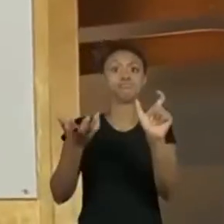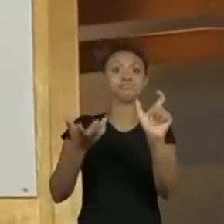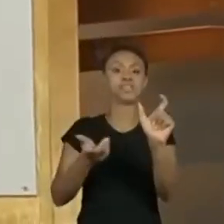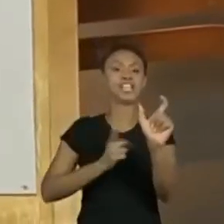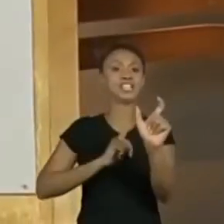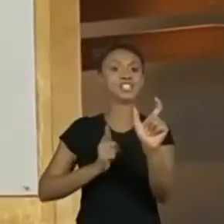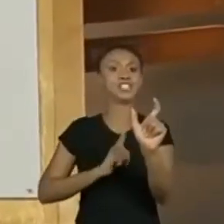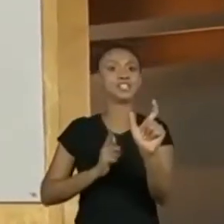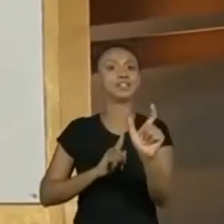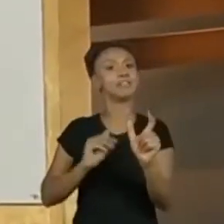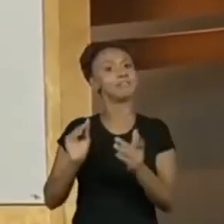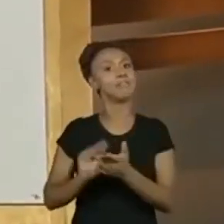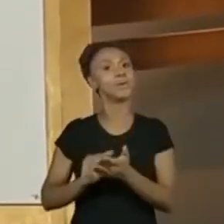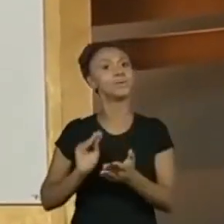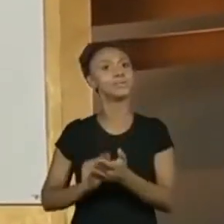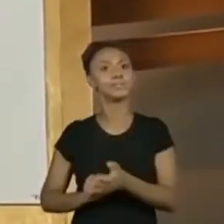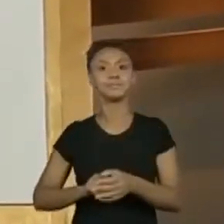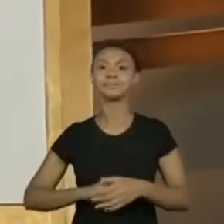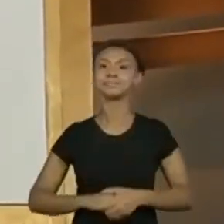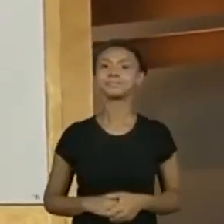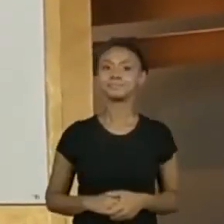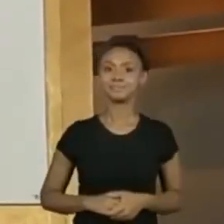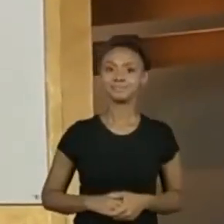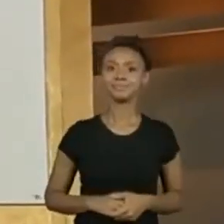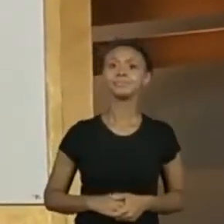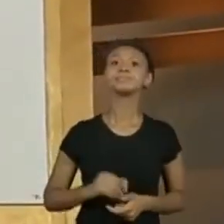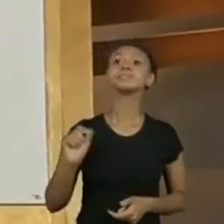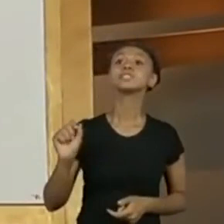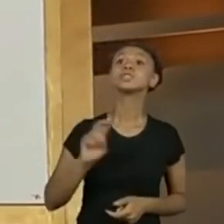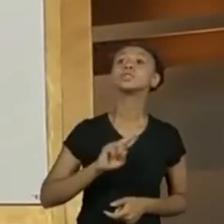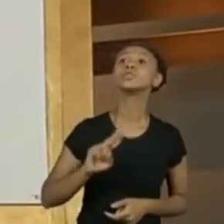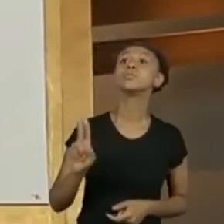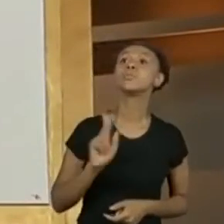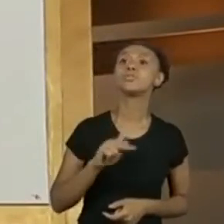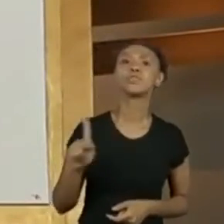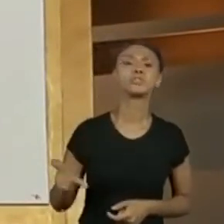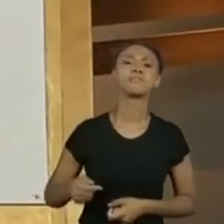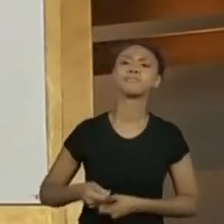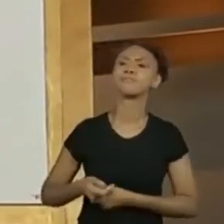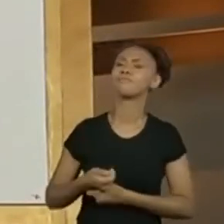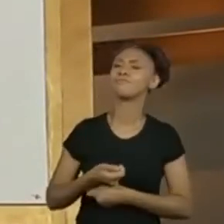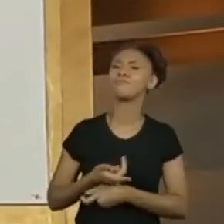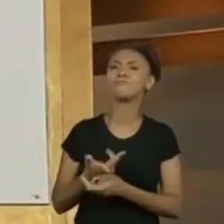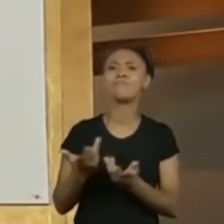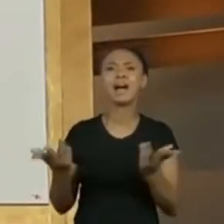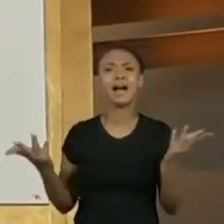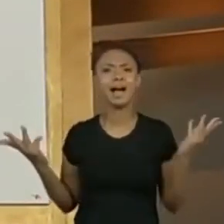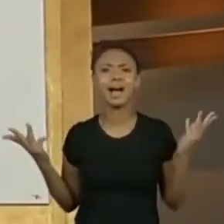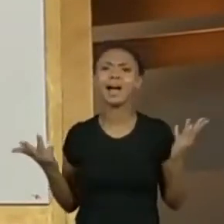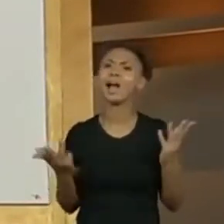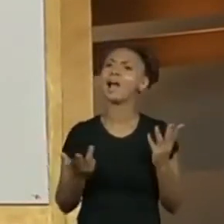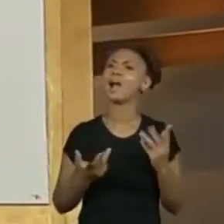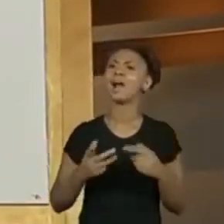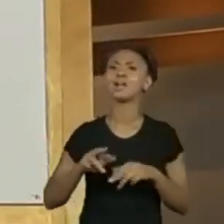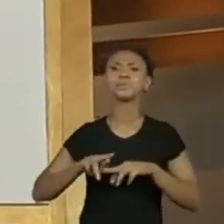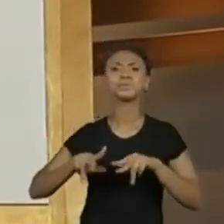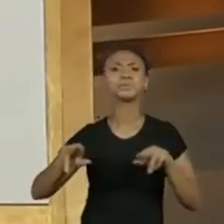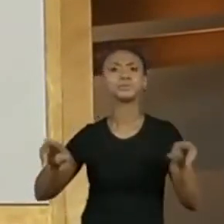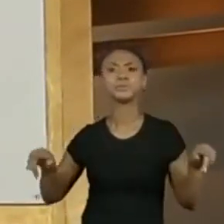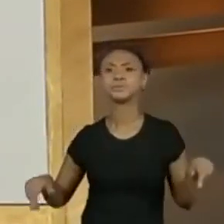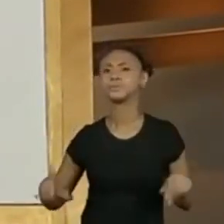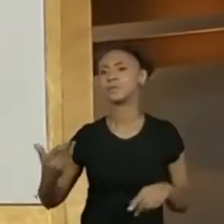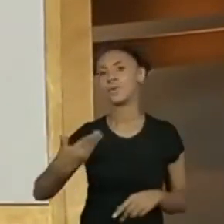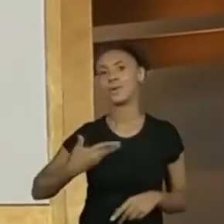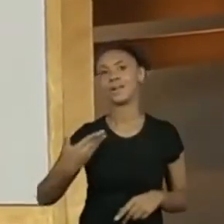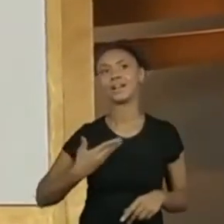Correto. Quem é a professora para eu agradecer? Foram brigar. Vários colegas, professora. Vários colegas, obrigada.